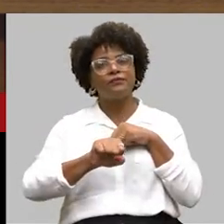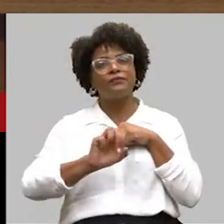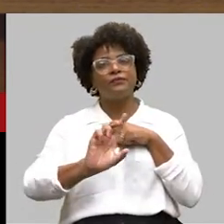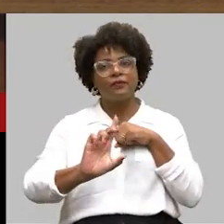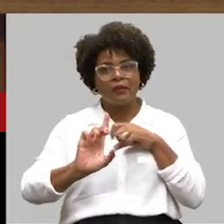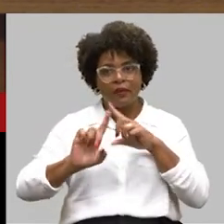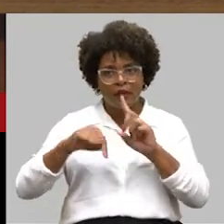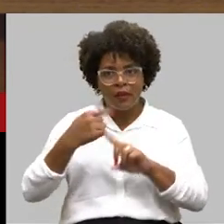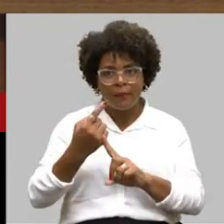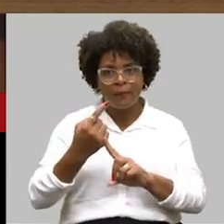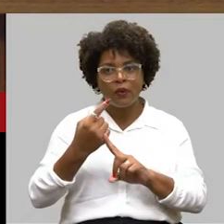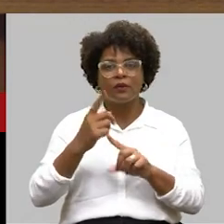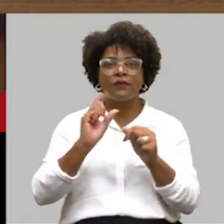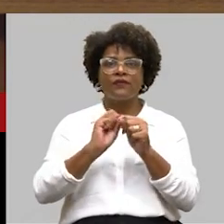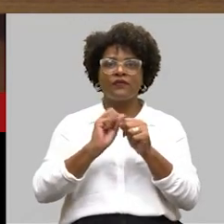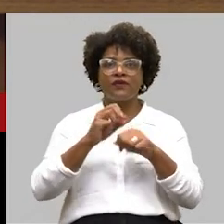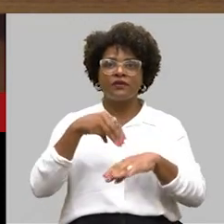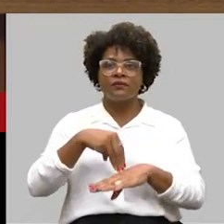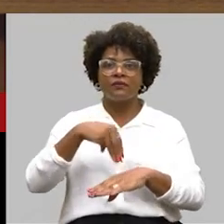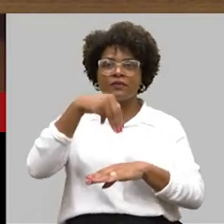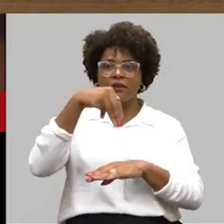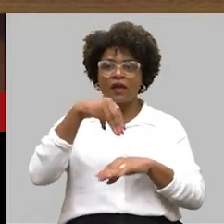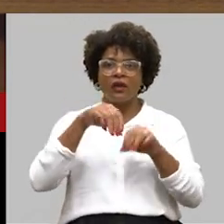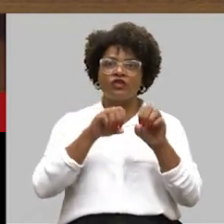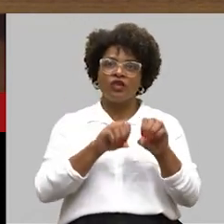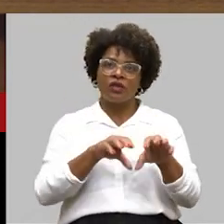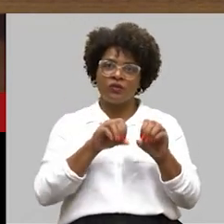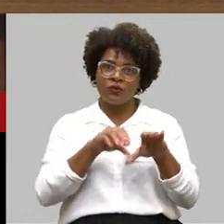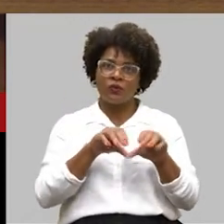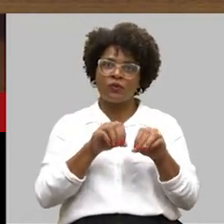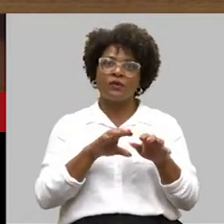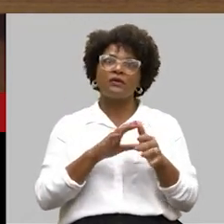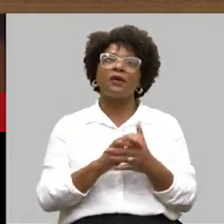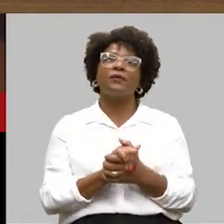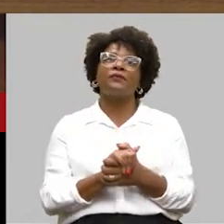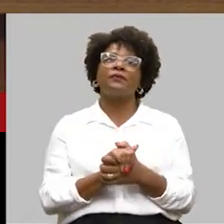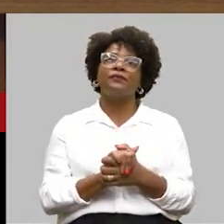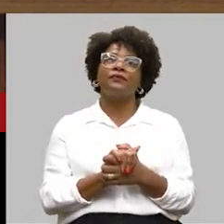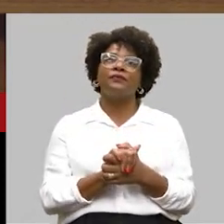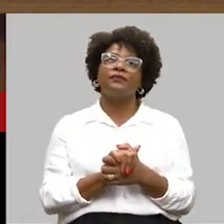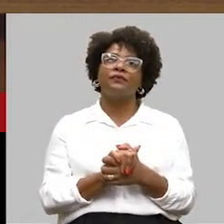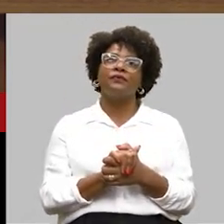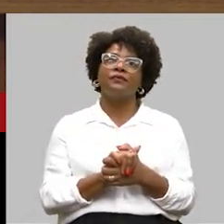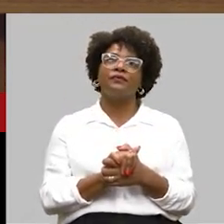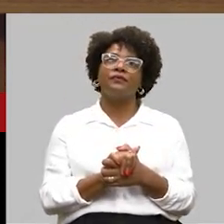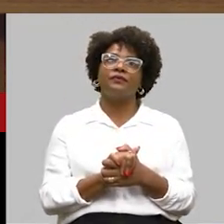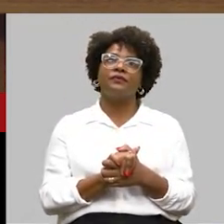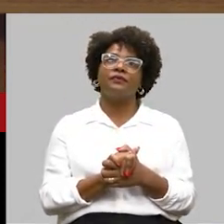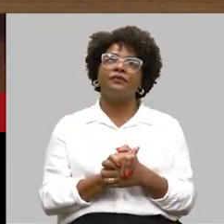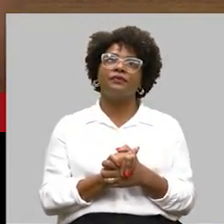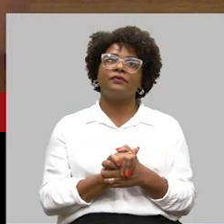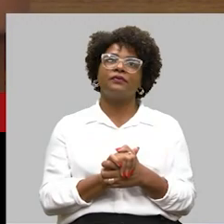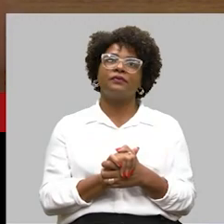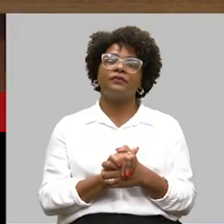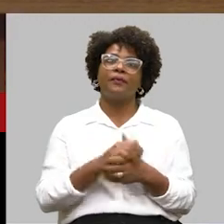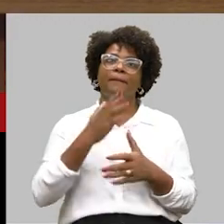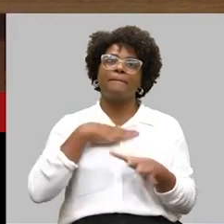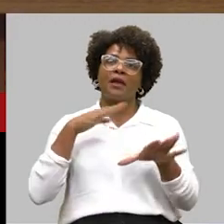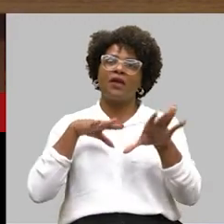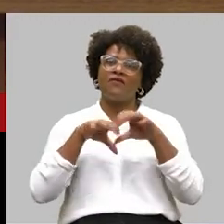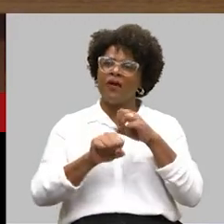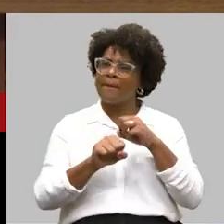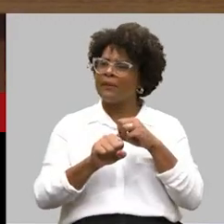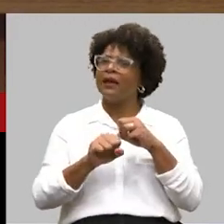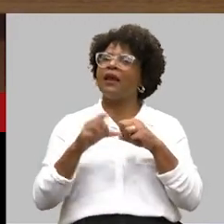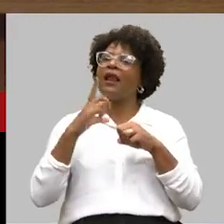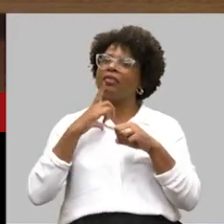fiz mestrado também em educação eu sou mestre em educação e e minha família vem caminhando